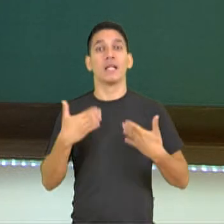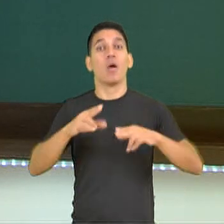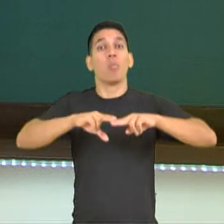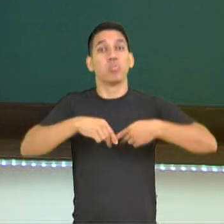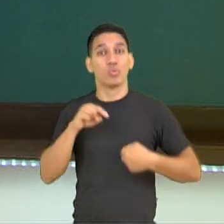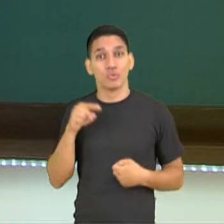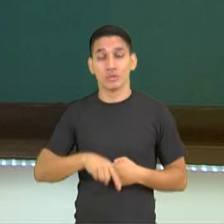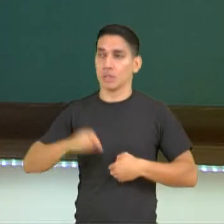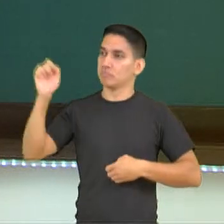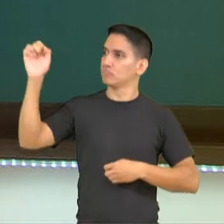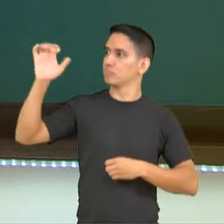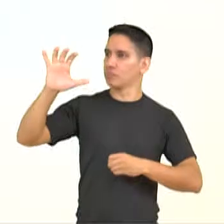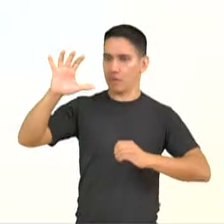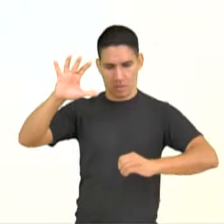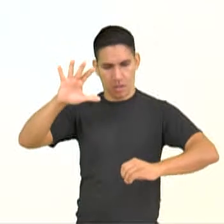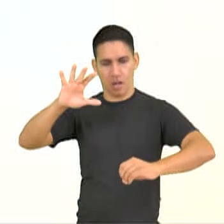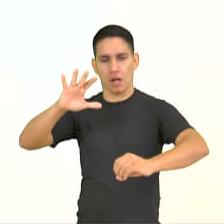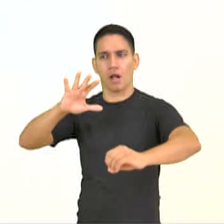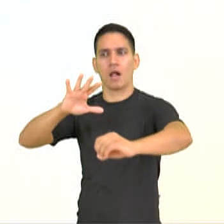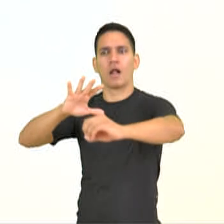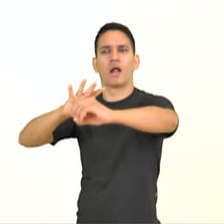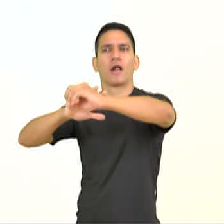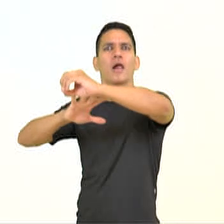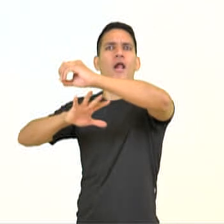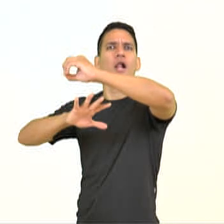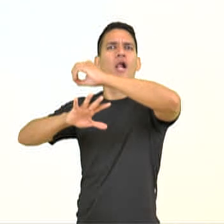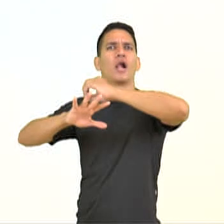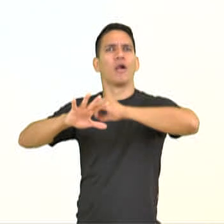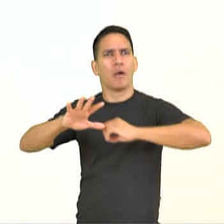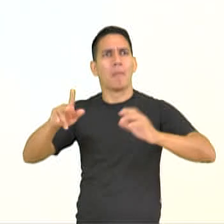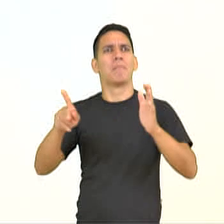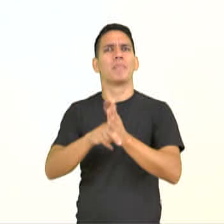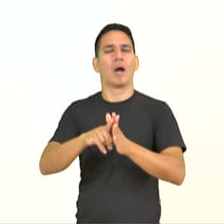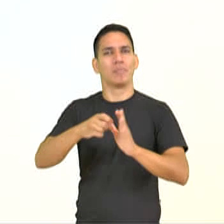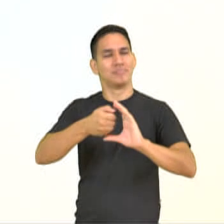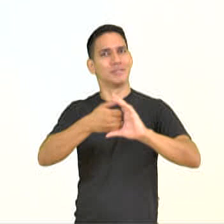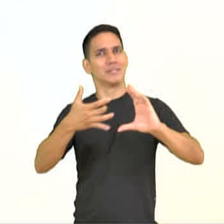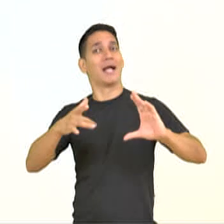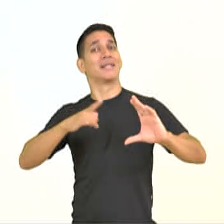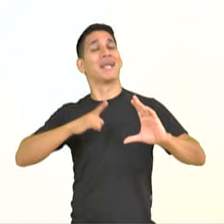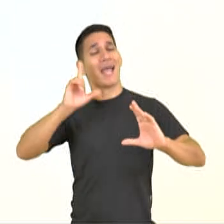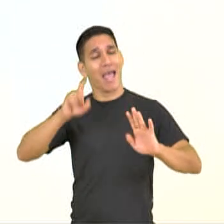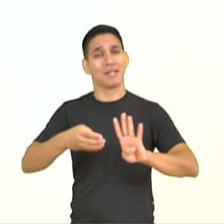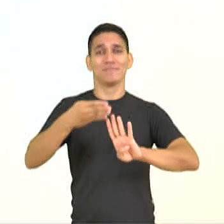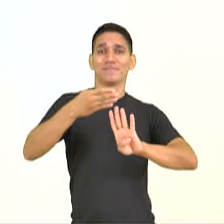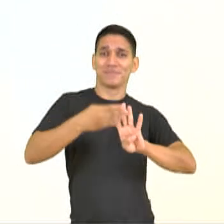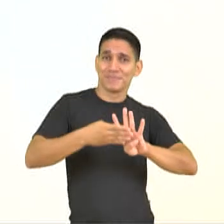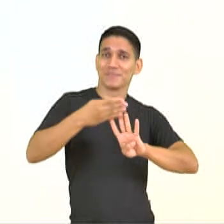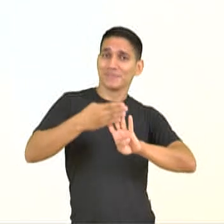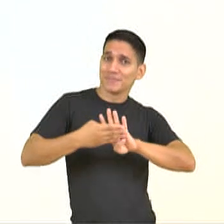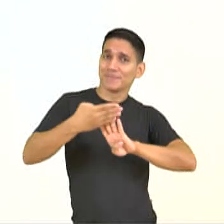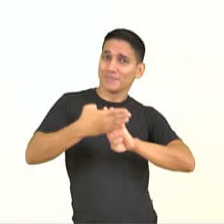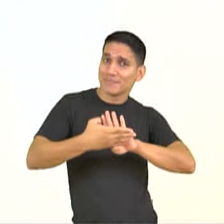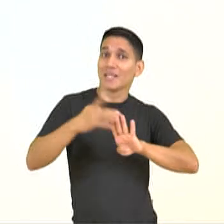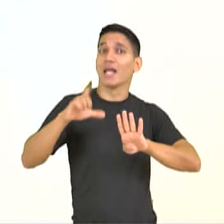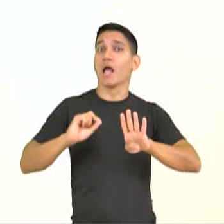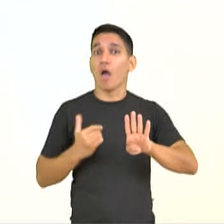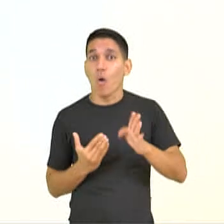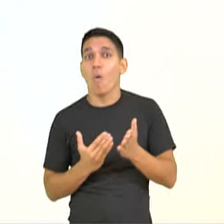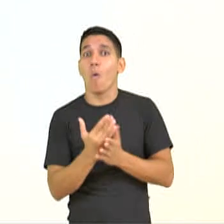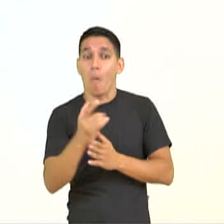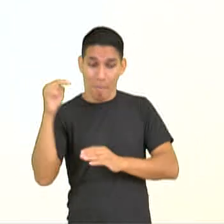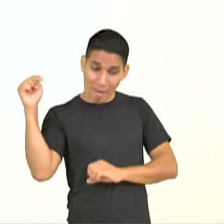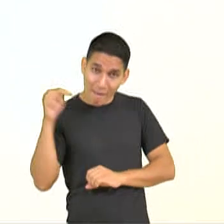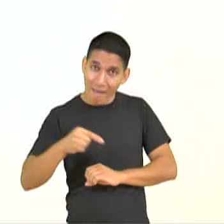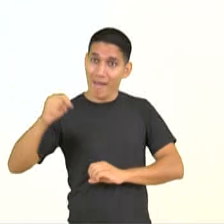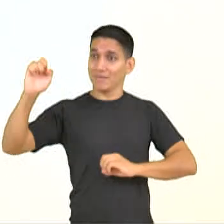movimento de translação, nós temos algo que é bem característico, que são as estações do ano. É a partir do